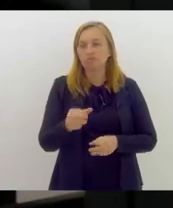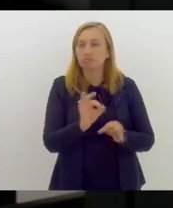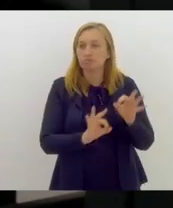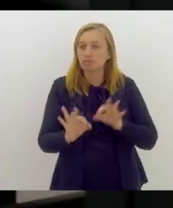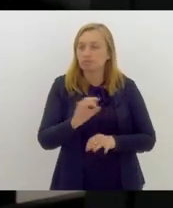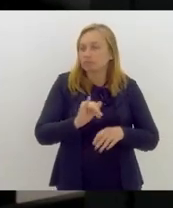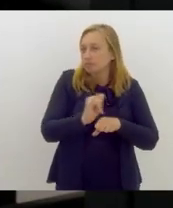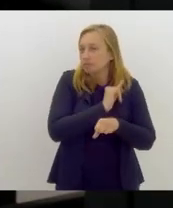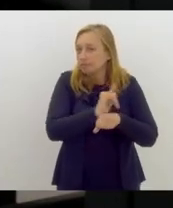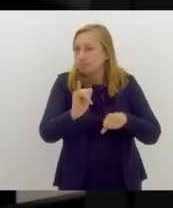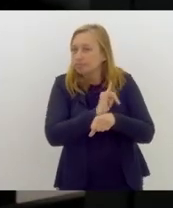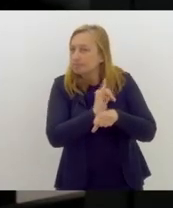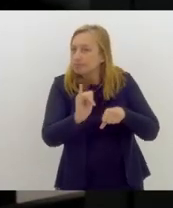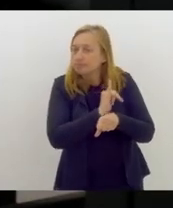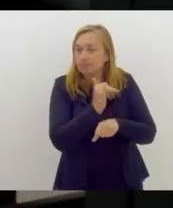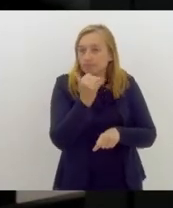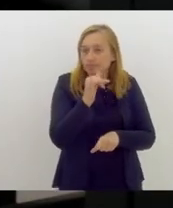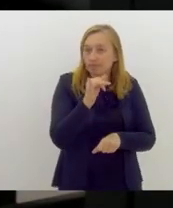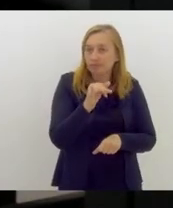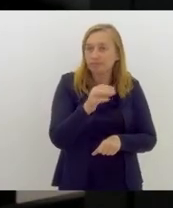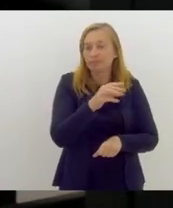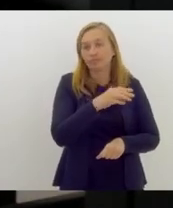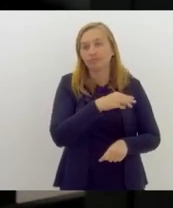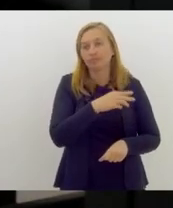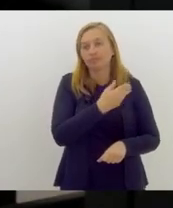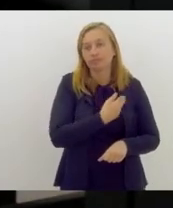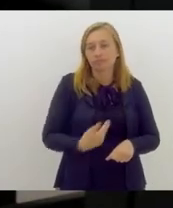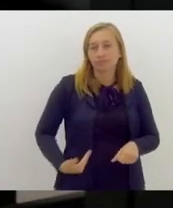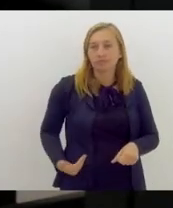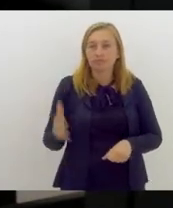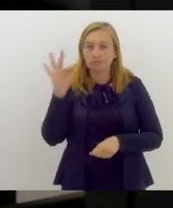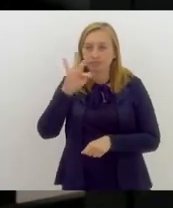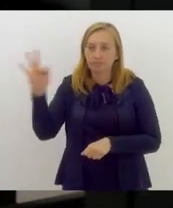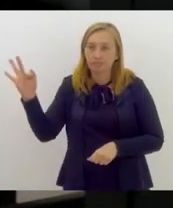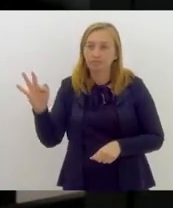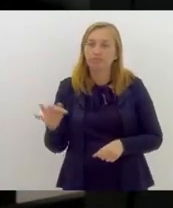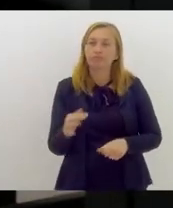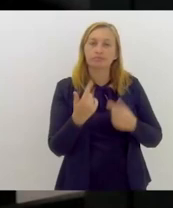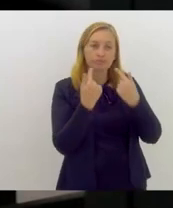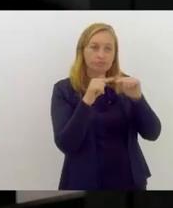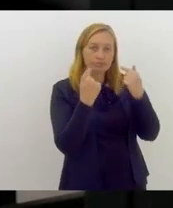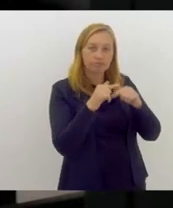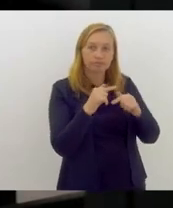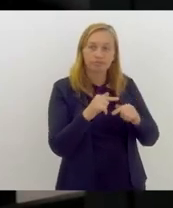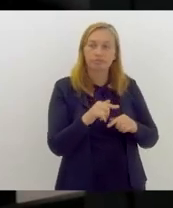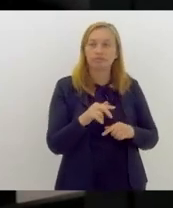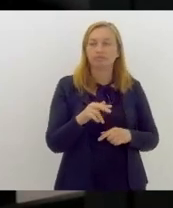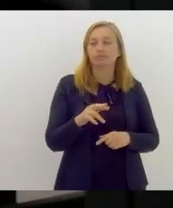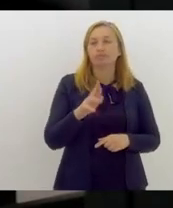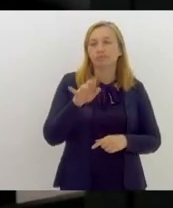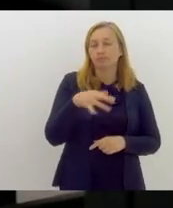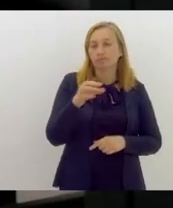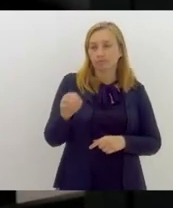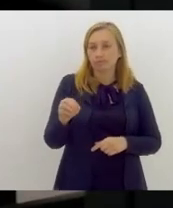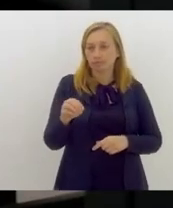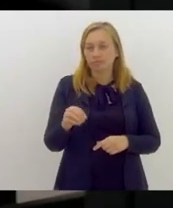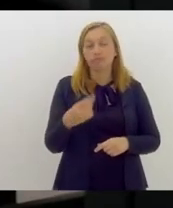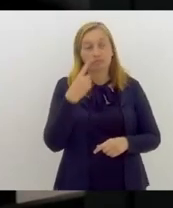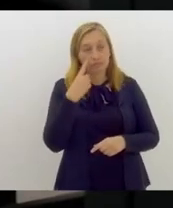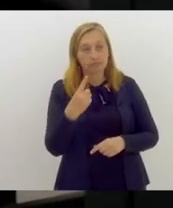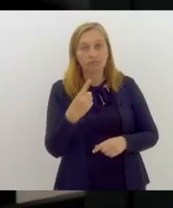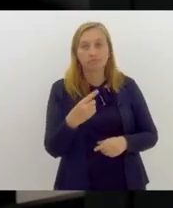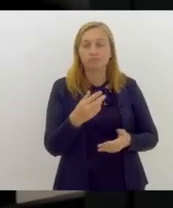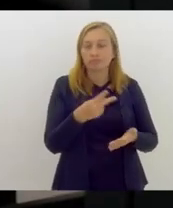estratégico energético do governo federal Foi questionado pelo próprio Tribunal de Contas da União que concluiu que houve falha nesse